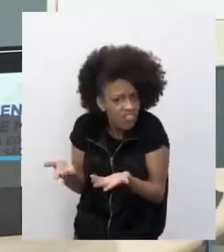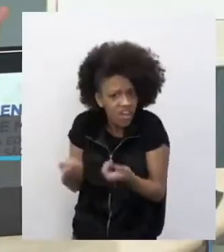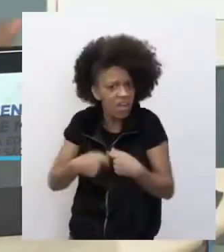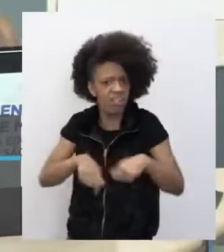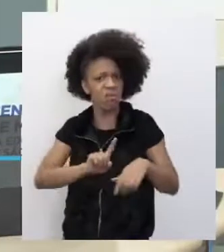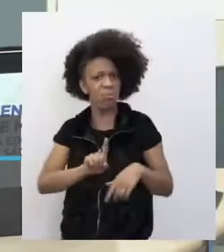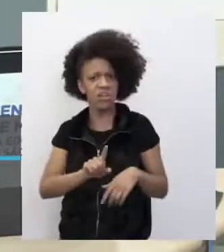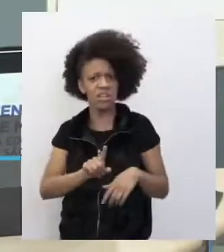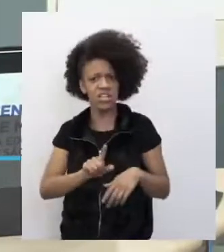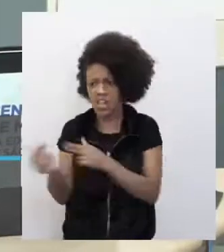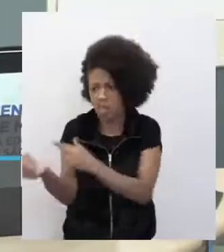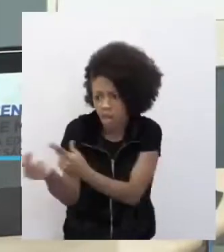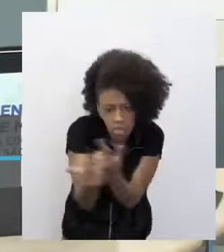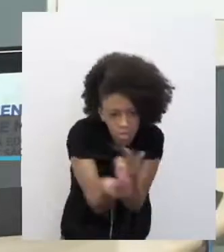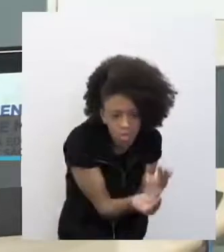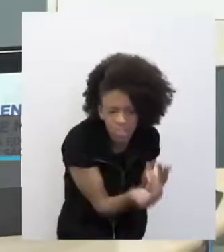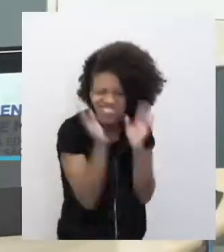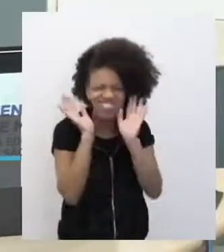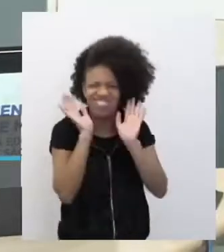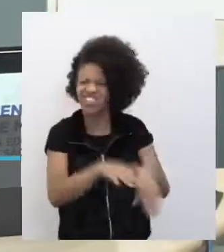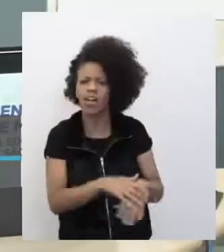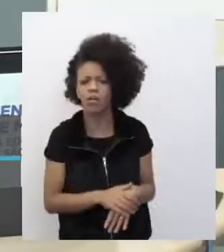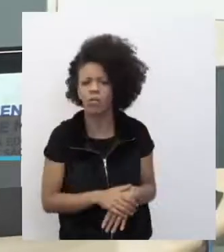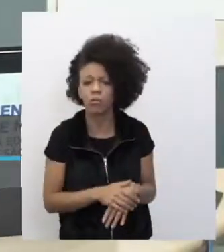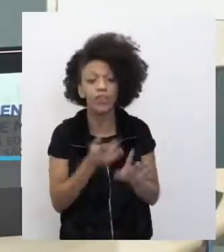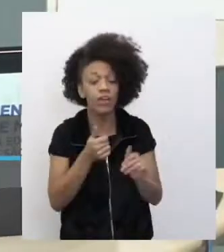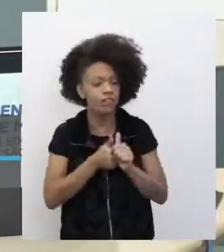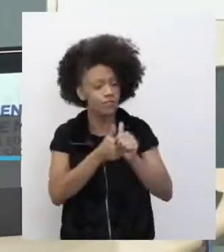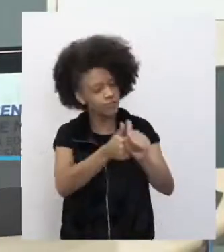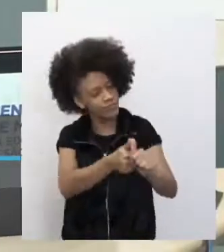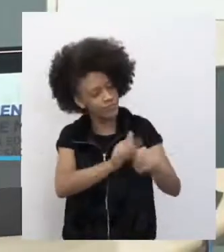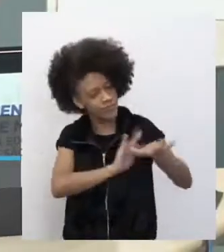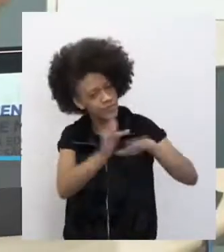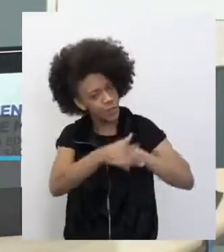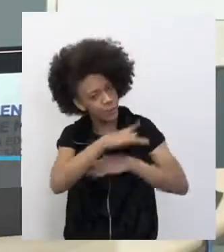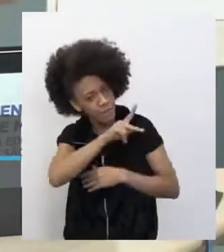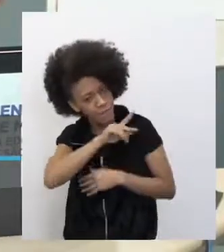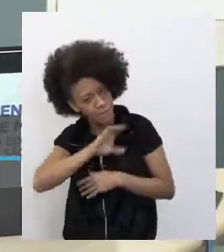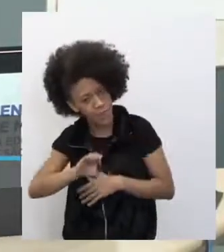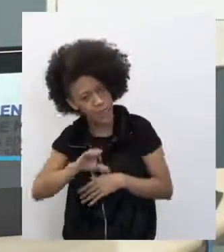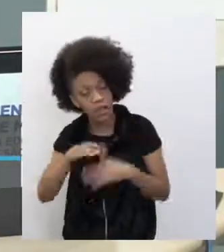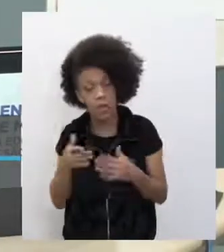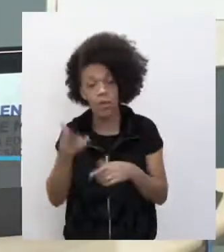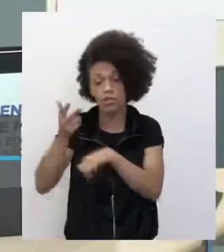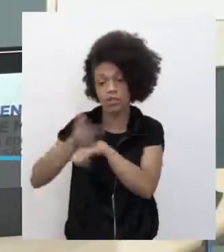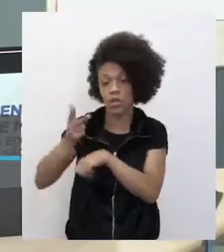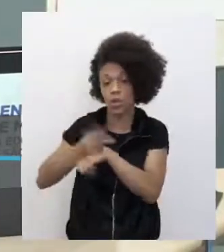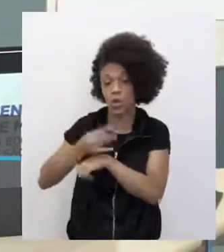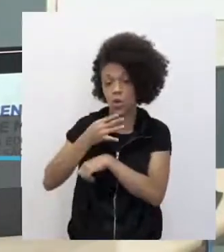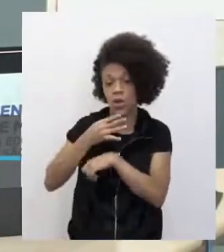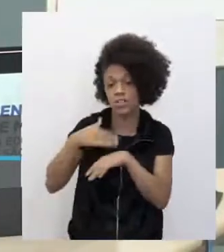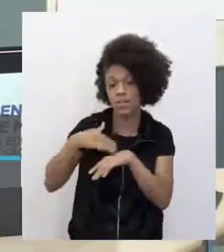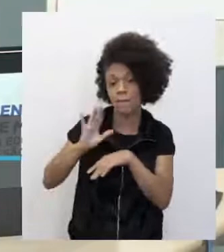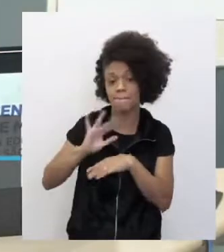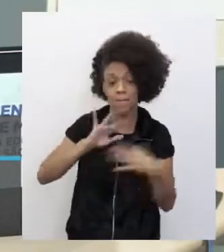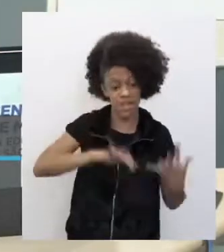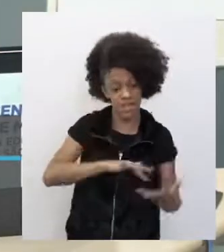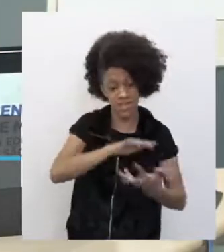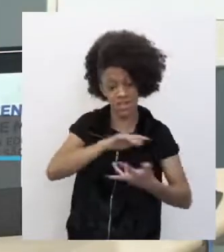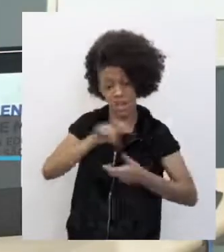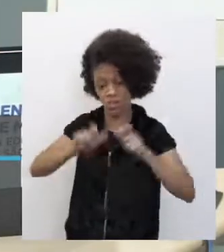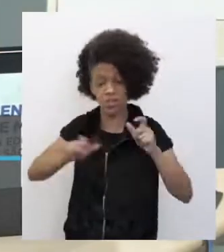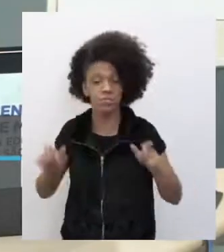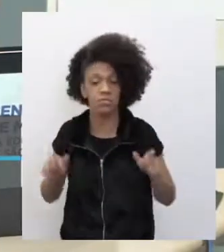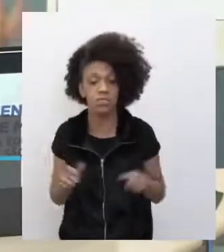todo mundo fazer a mesma coisa. Vai lá seguir o PC que você vai ver. Quando ela colocou lá no vídeo, o PC conhece mais lugares que muita